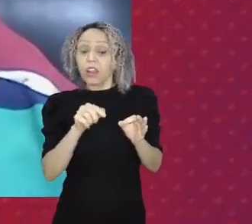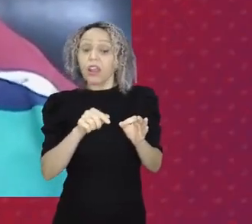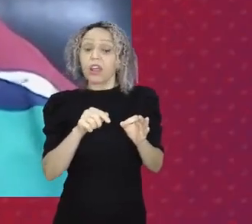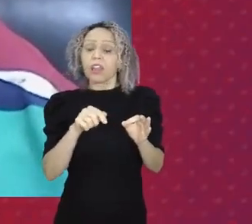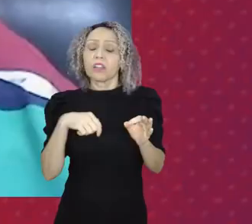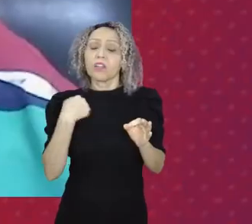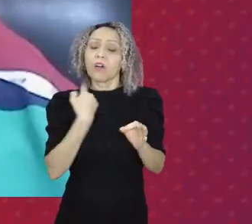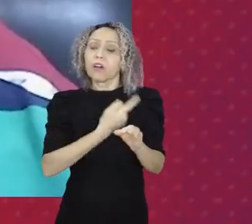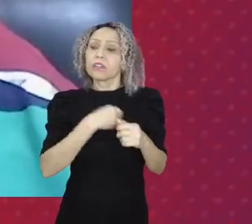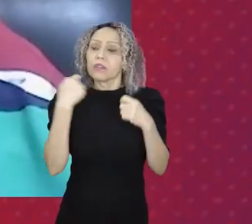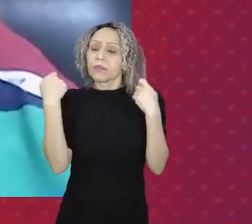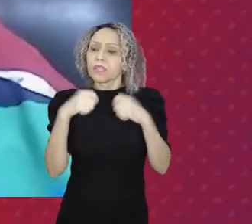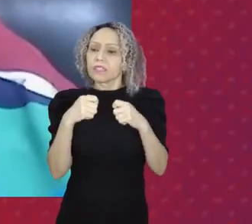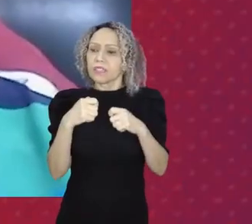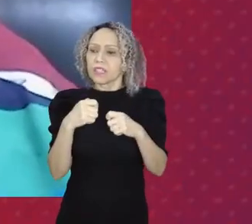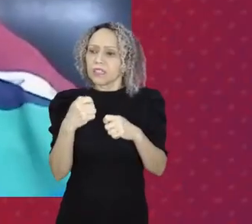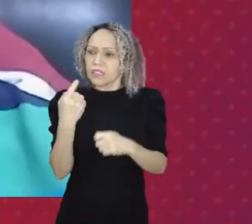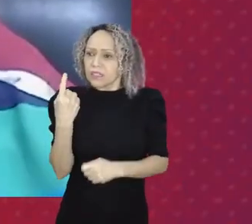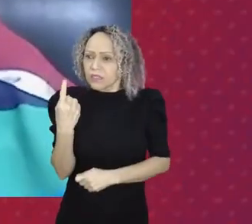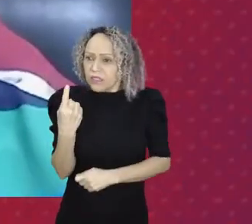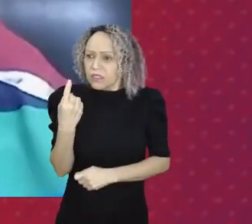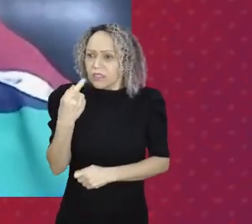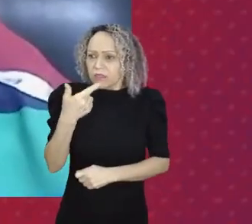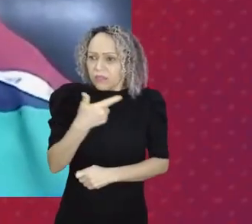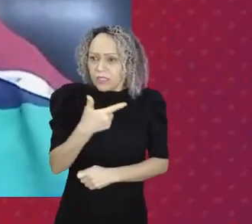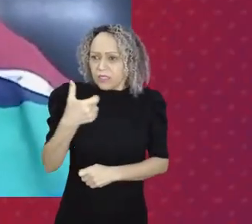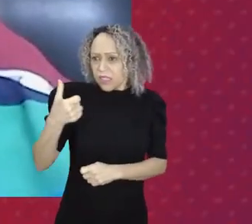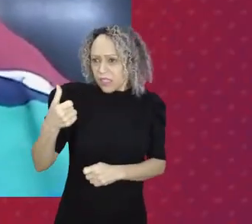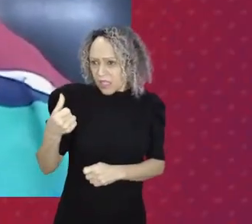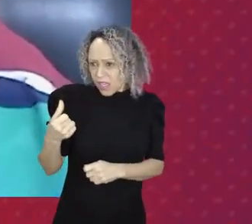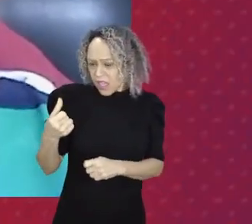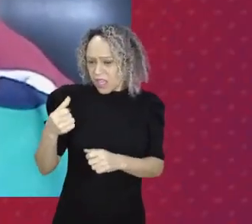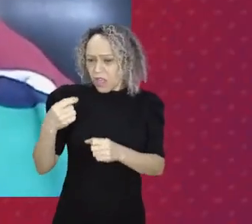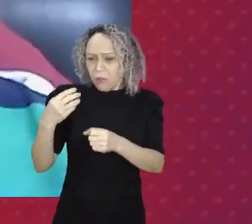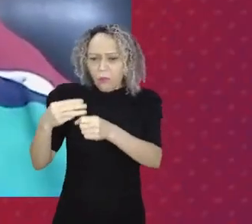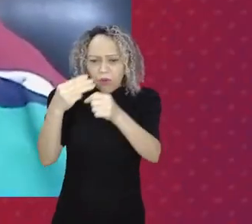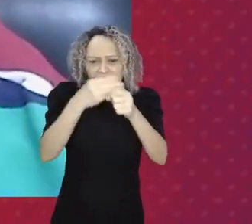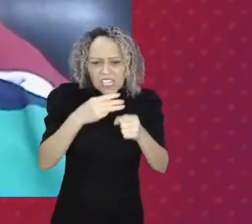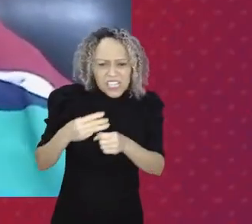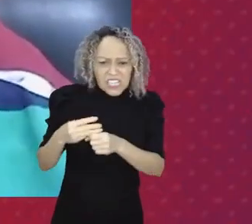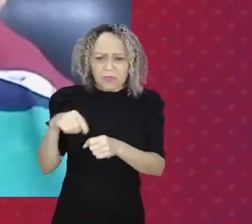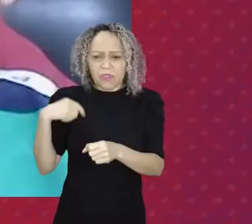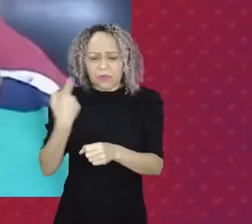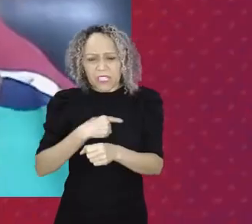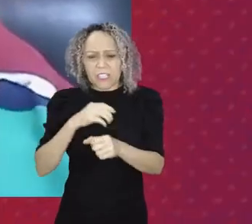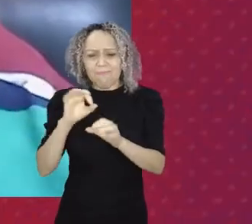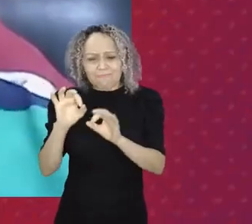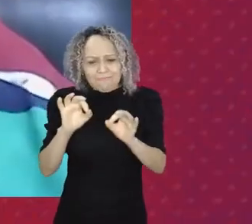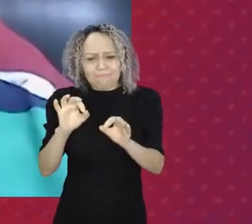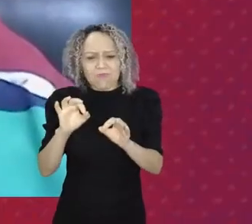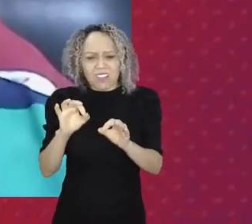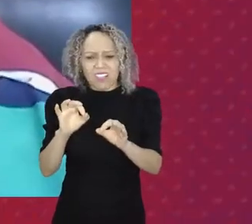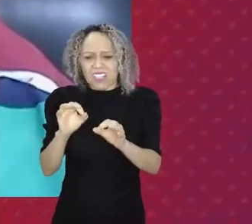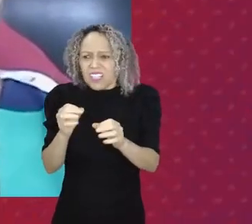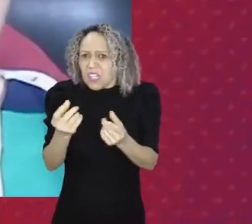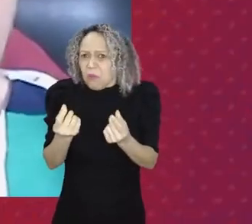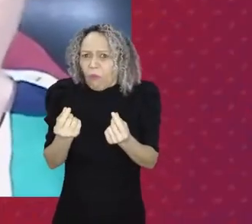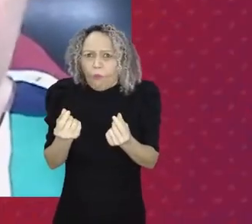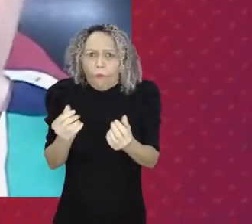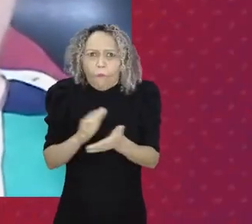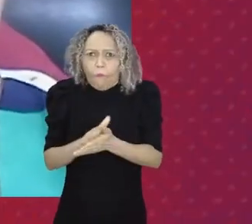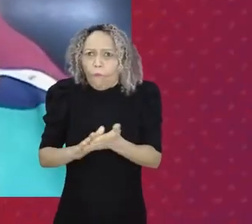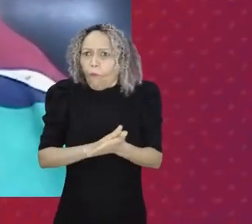precisamos organizar 126 municípios na época, com extrema dificuldade, sem nenhum tostão, para